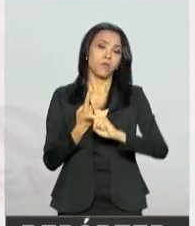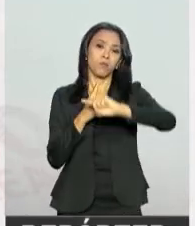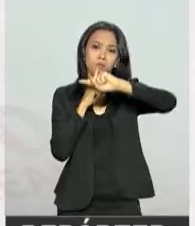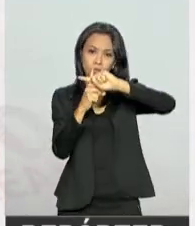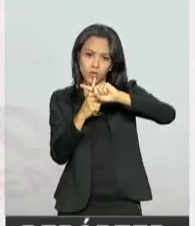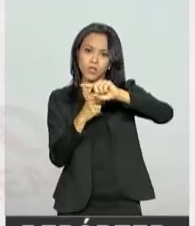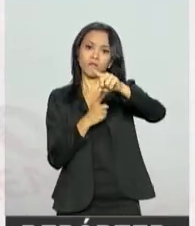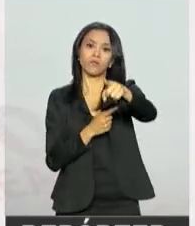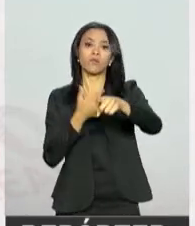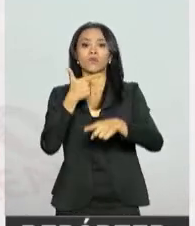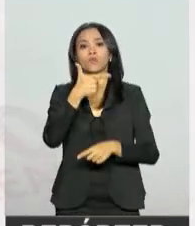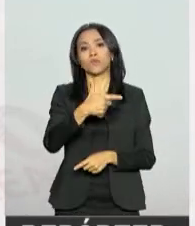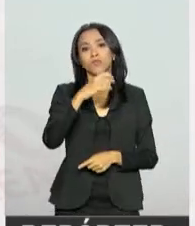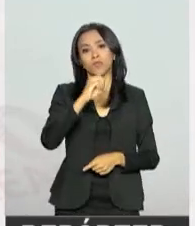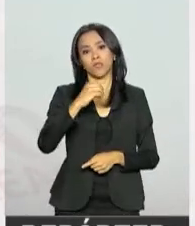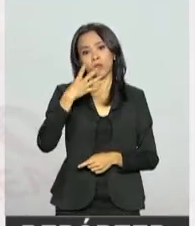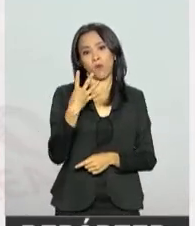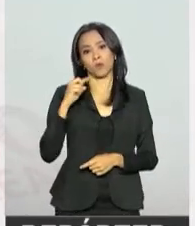com